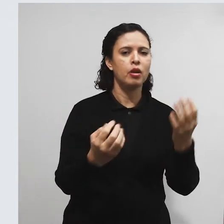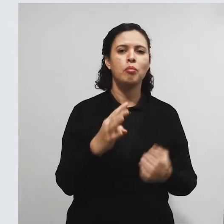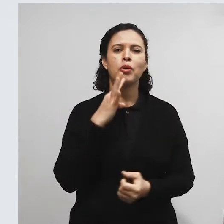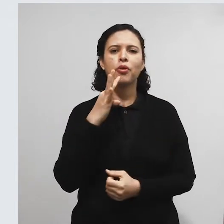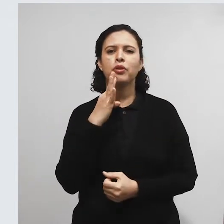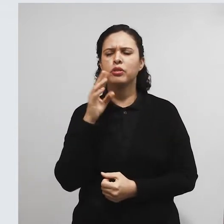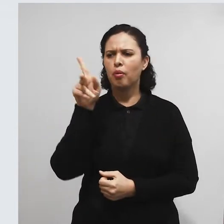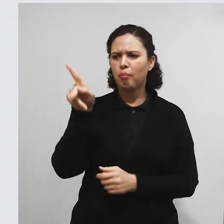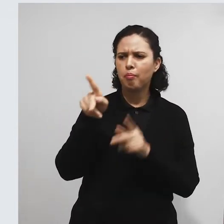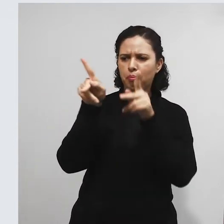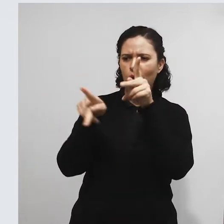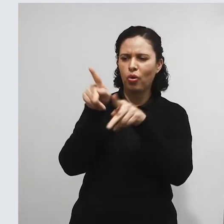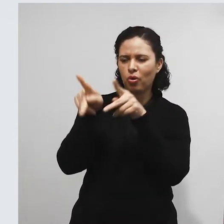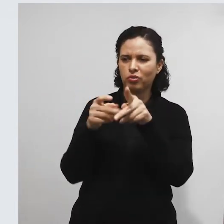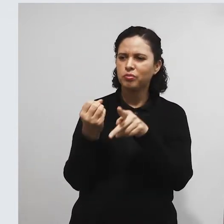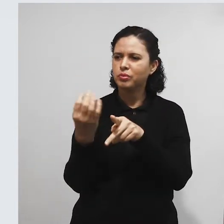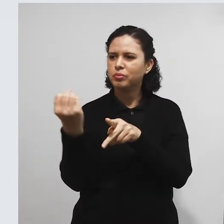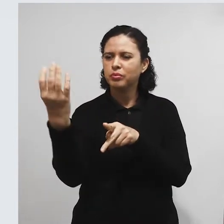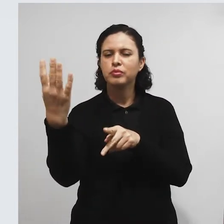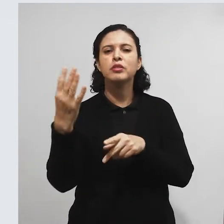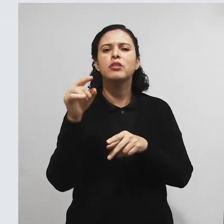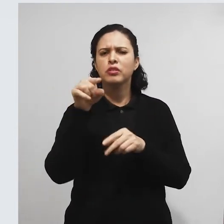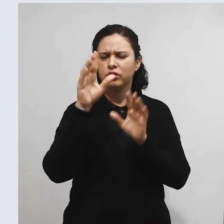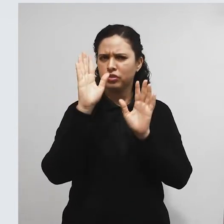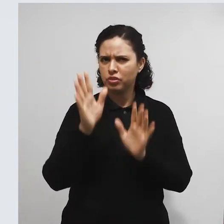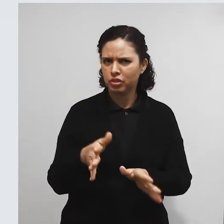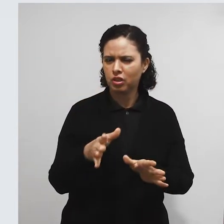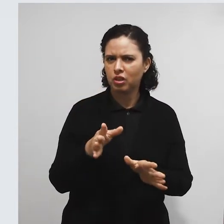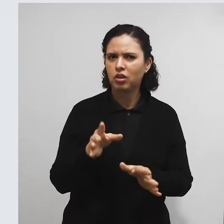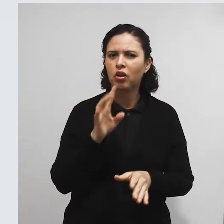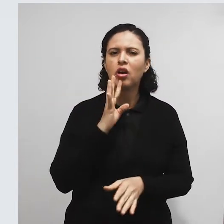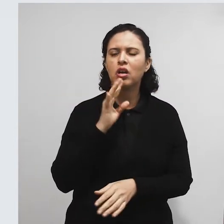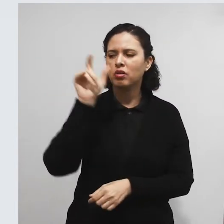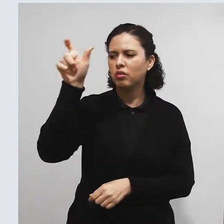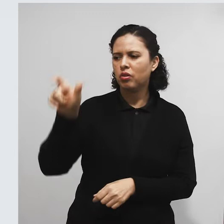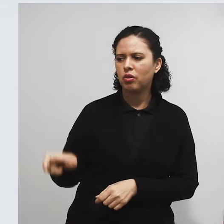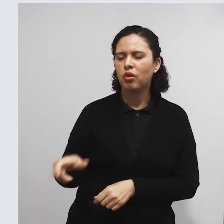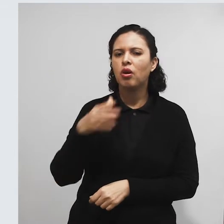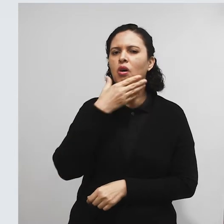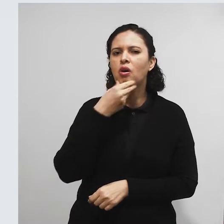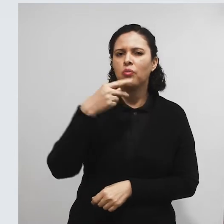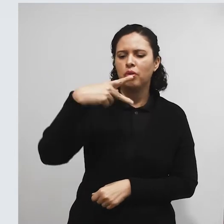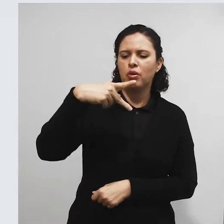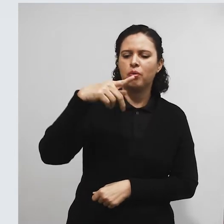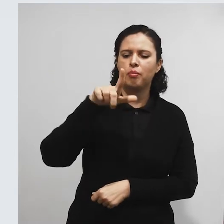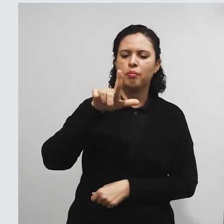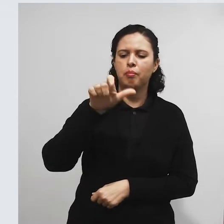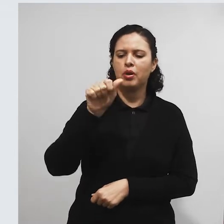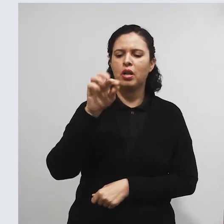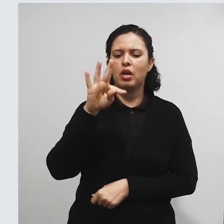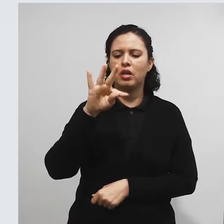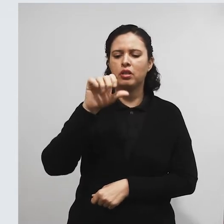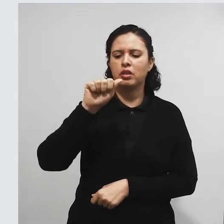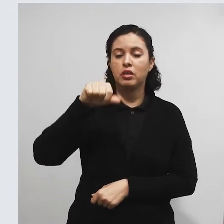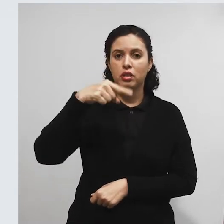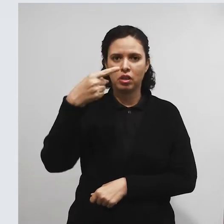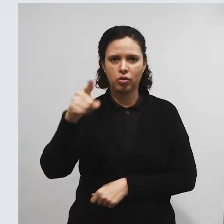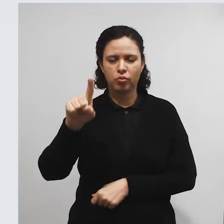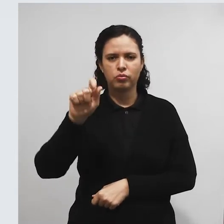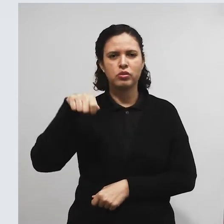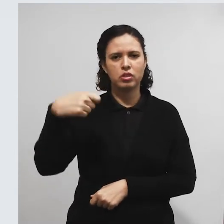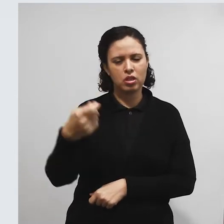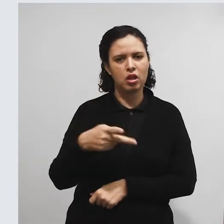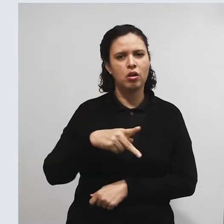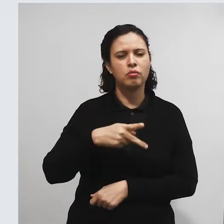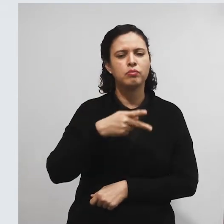outros povos. Por exemplo, vocês já ouviram falar do filósofo Platão. onde é que Platão foi estudar por